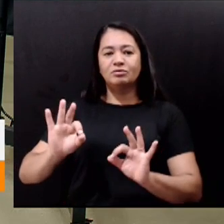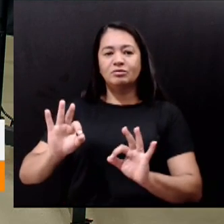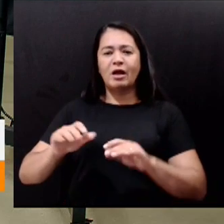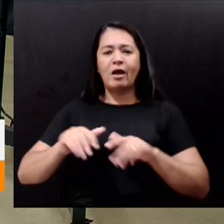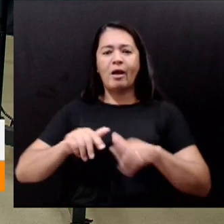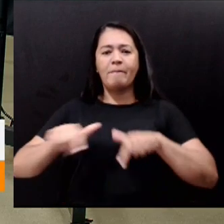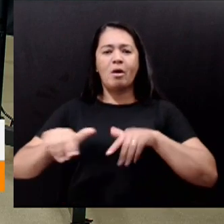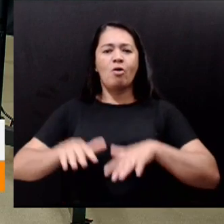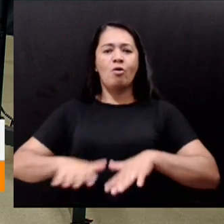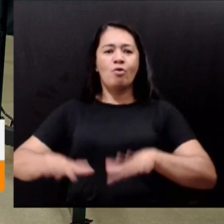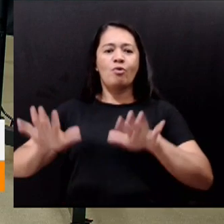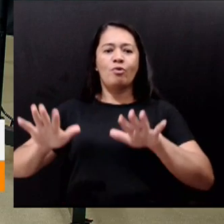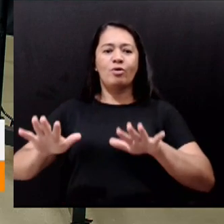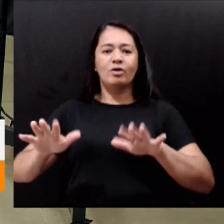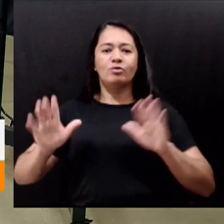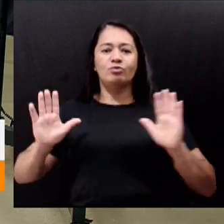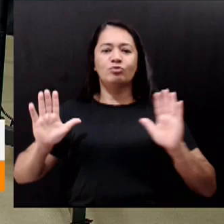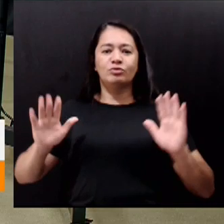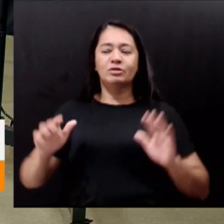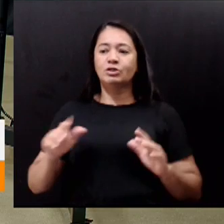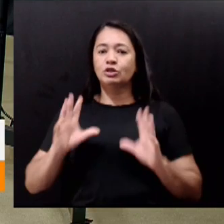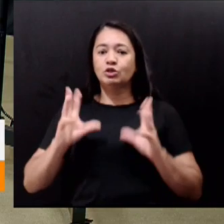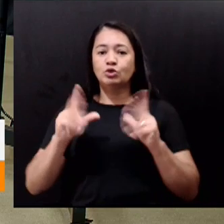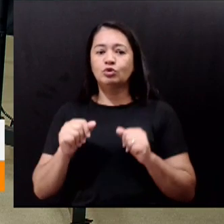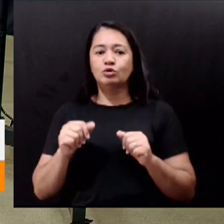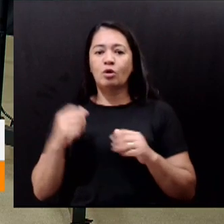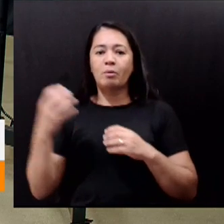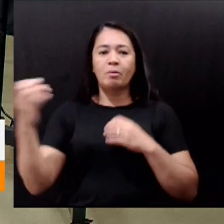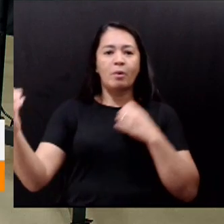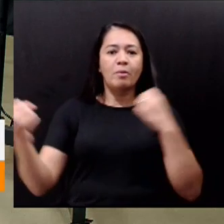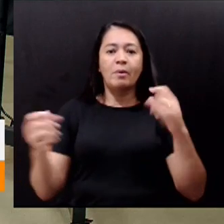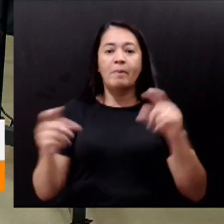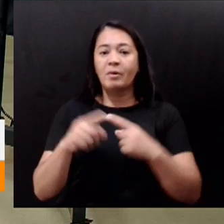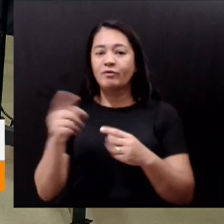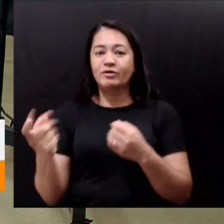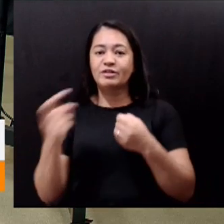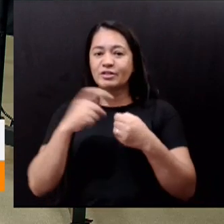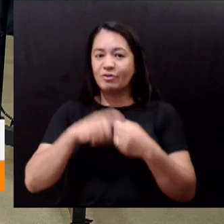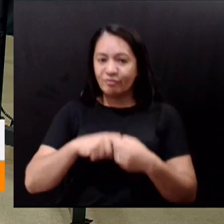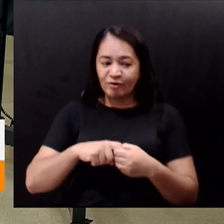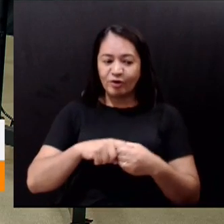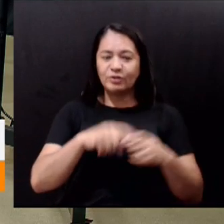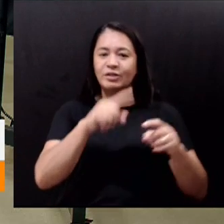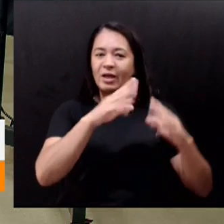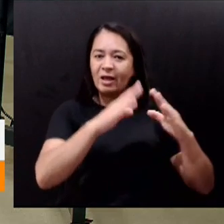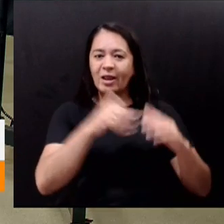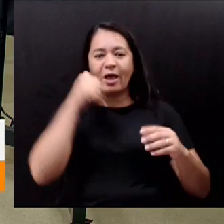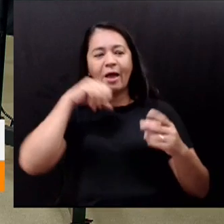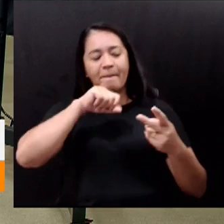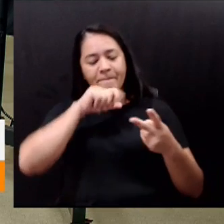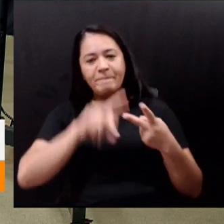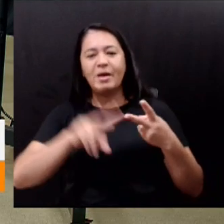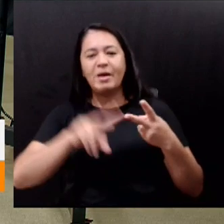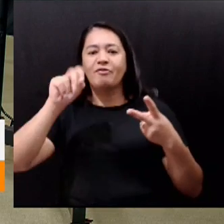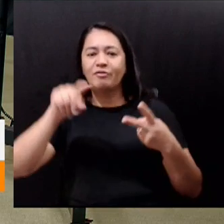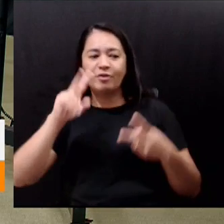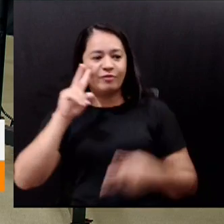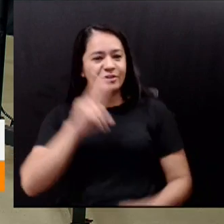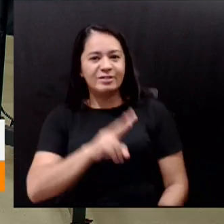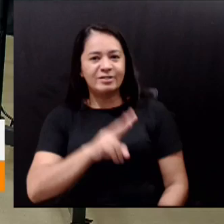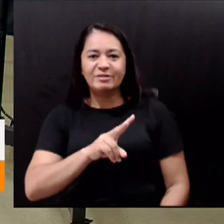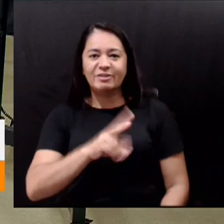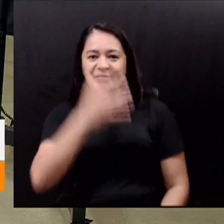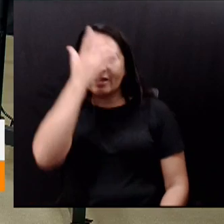criar asas, e todo mundo voou. Só que daí, quando você volta lá, tá lá a mãe, a avó, e você vê aquelas pessoas que antes,